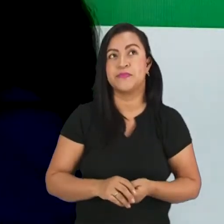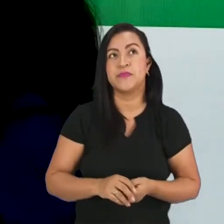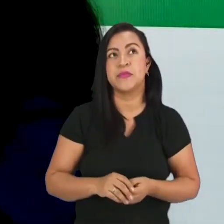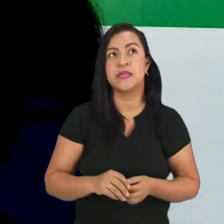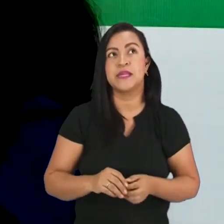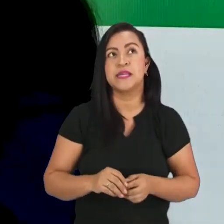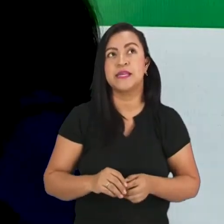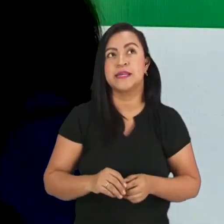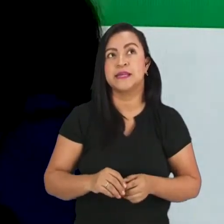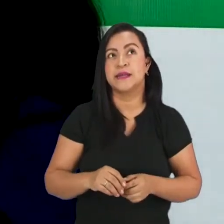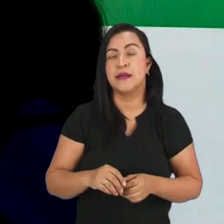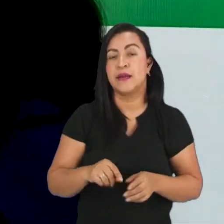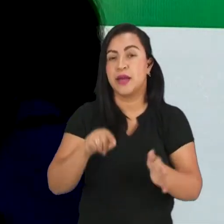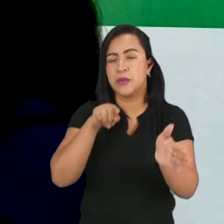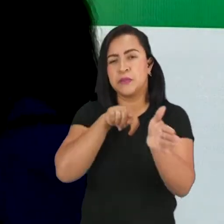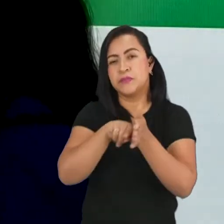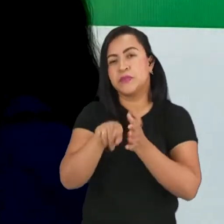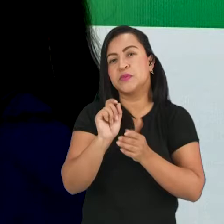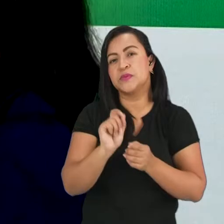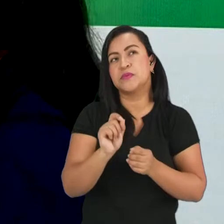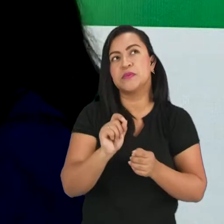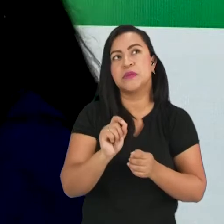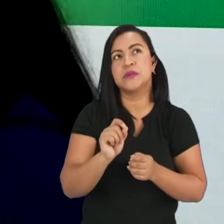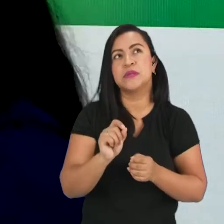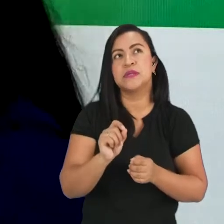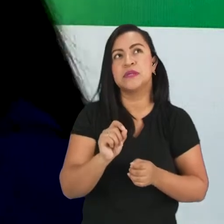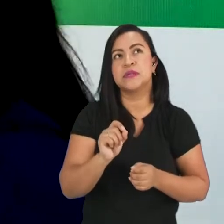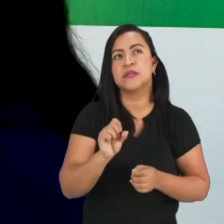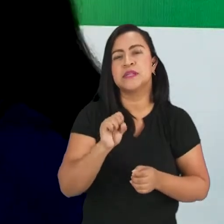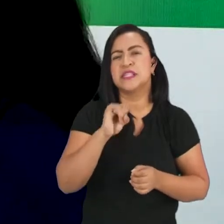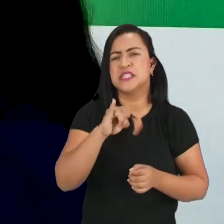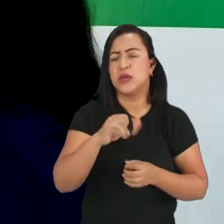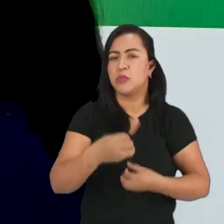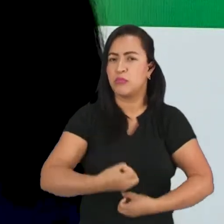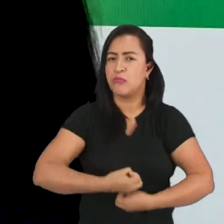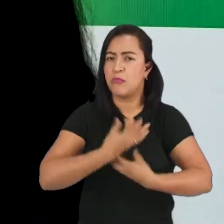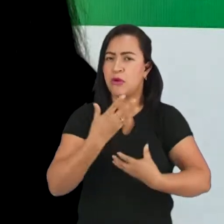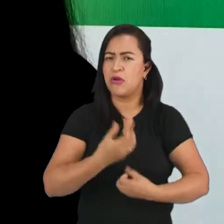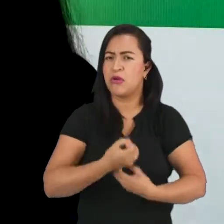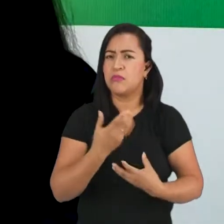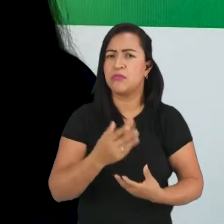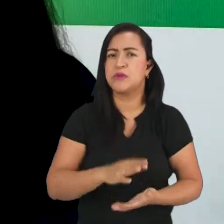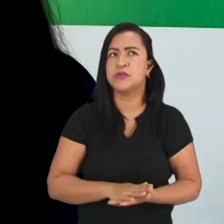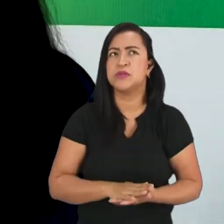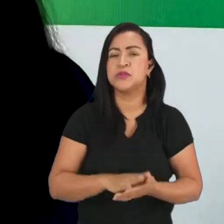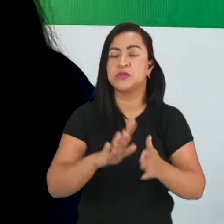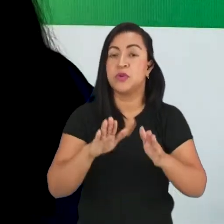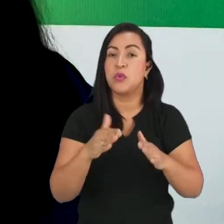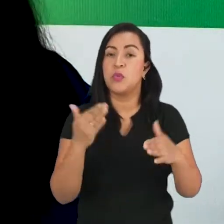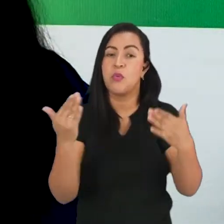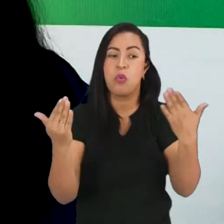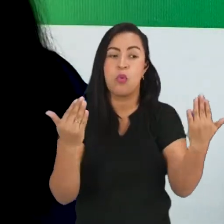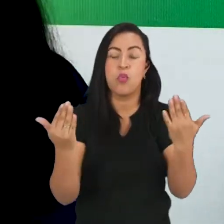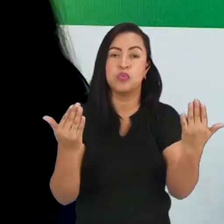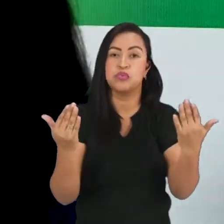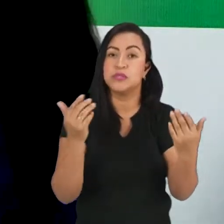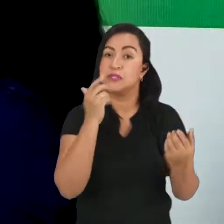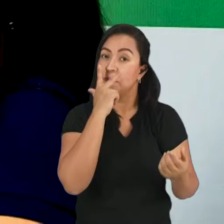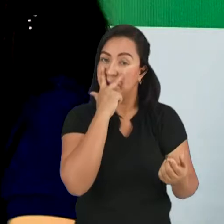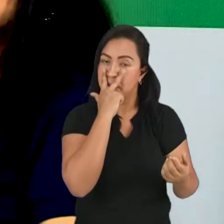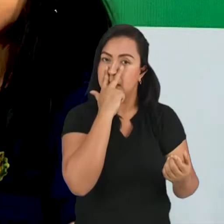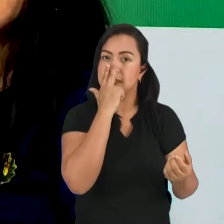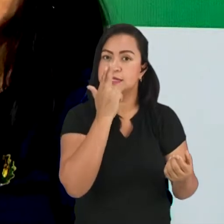parágrafos, a pergunta é, se não é perguntando se esse é um poema, a pergunta quer dizer qual dos dois é